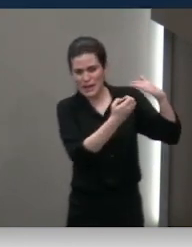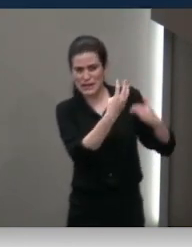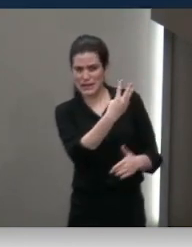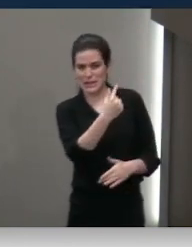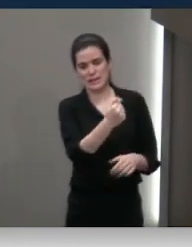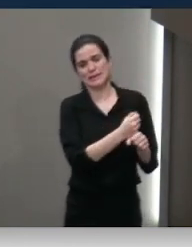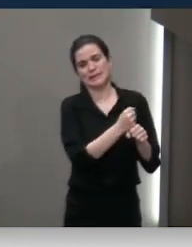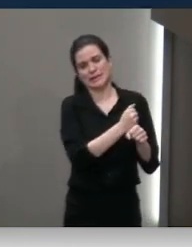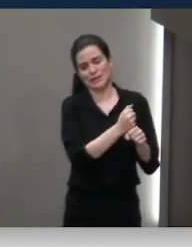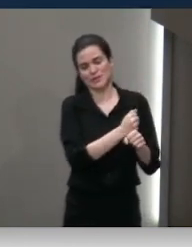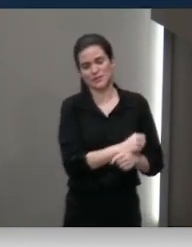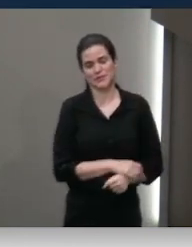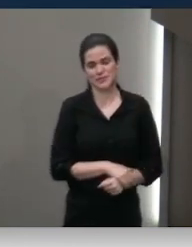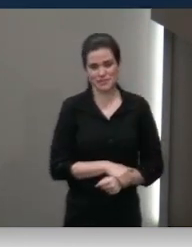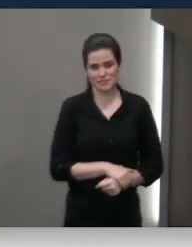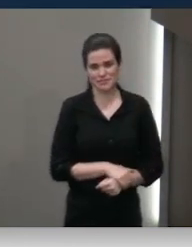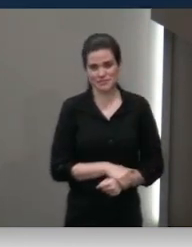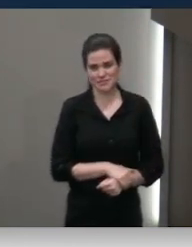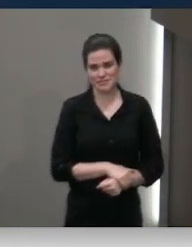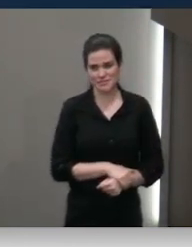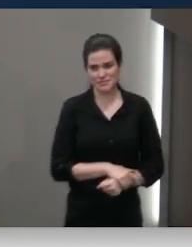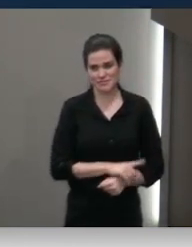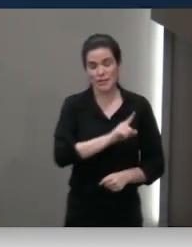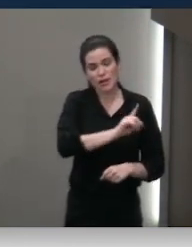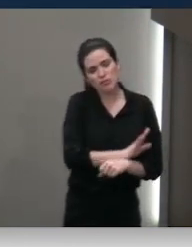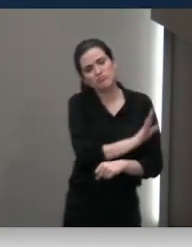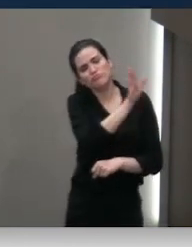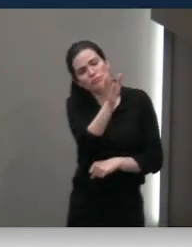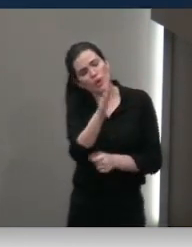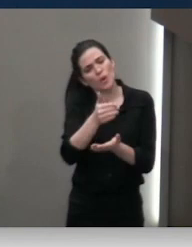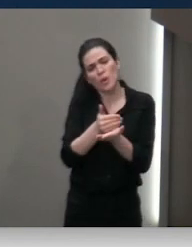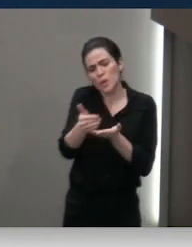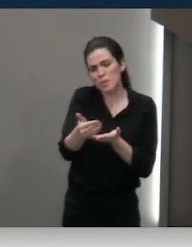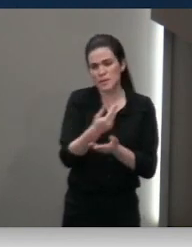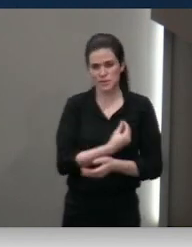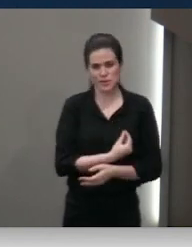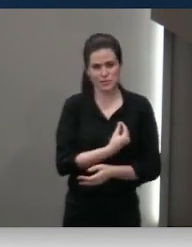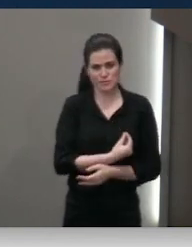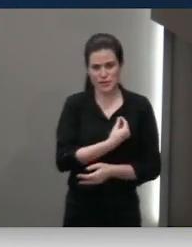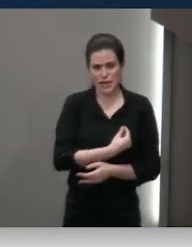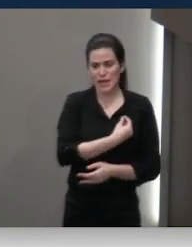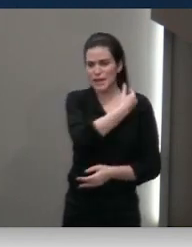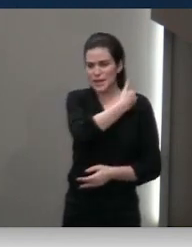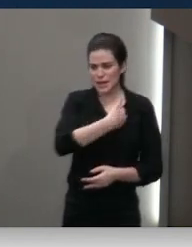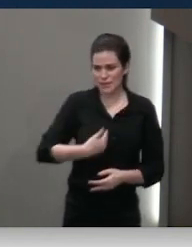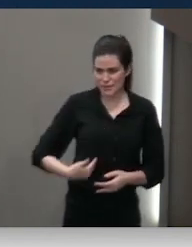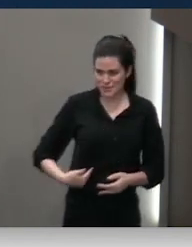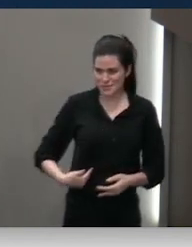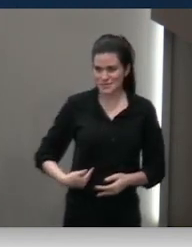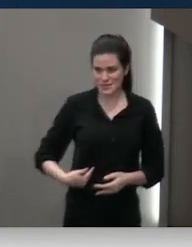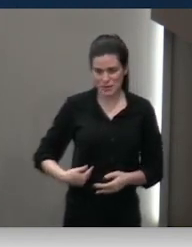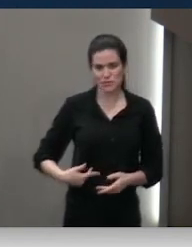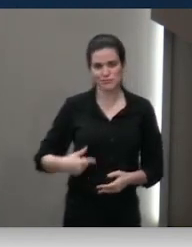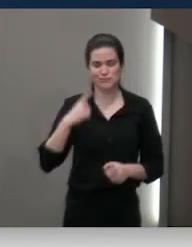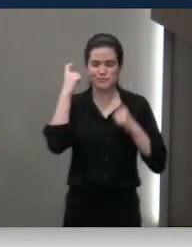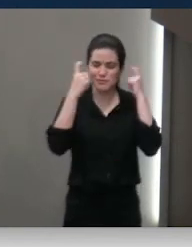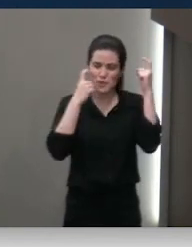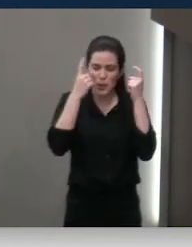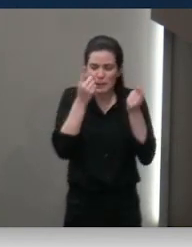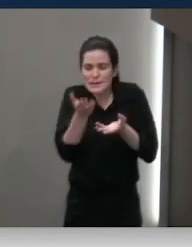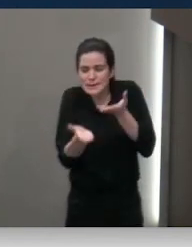anos. Ingressou na vida pública, sempre muito ligado ao bem-estar da comunidade.